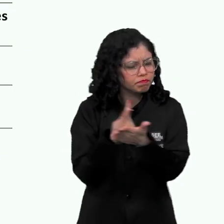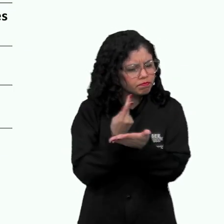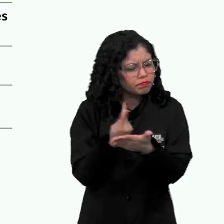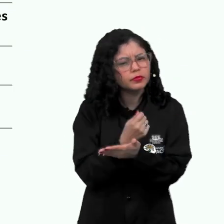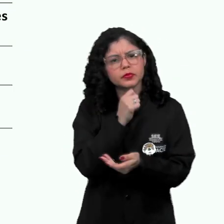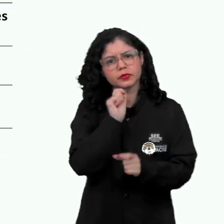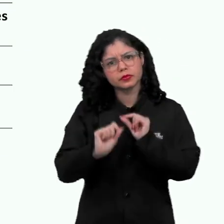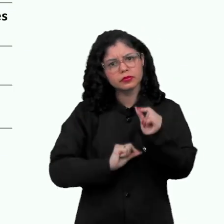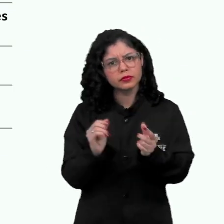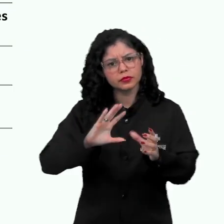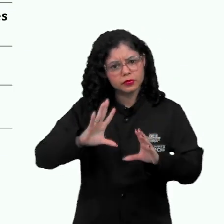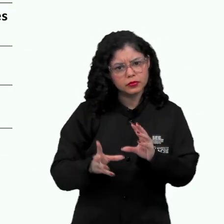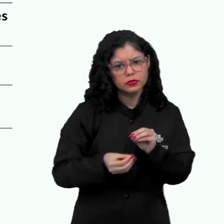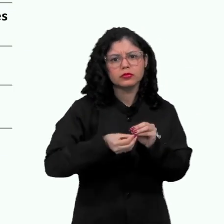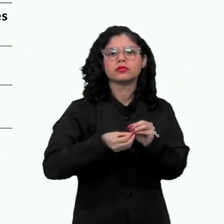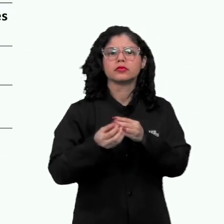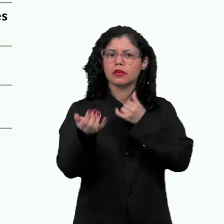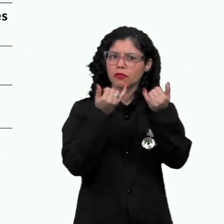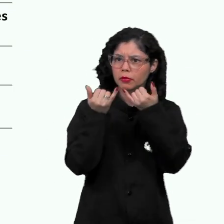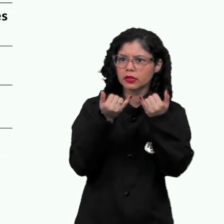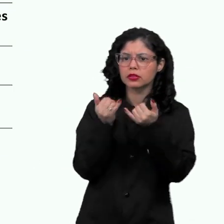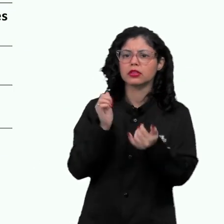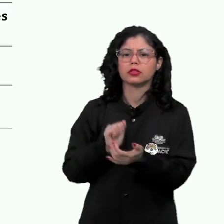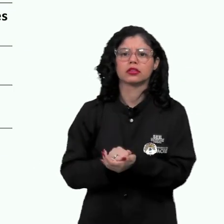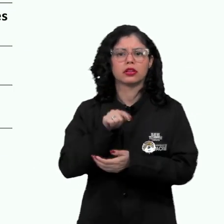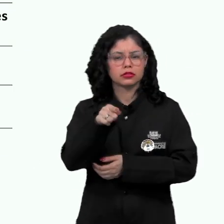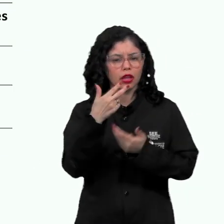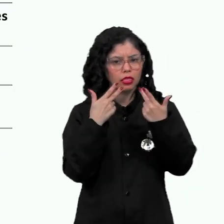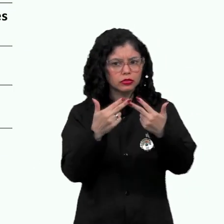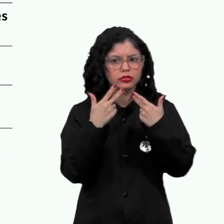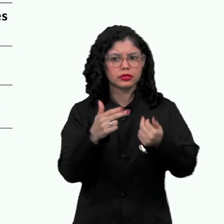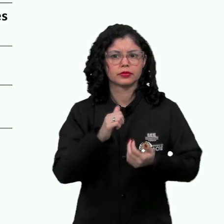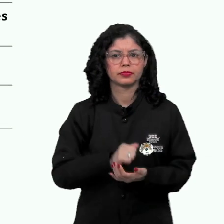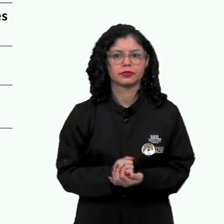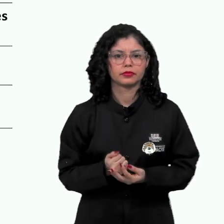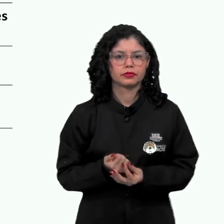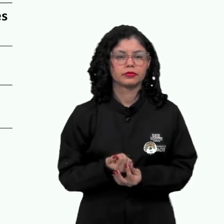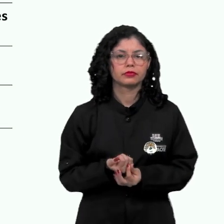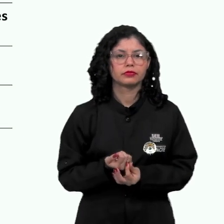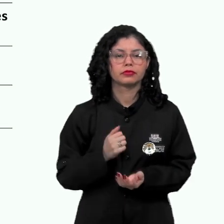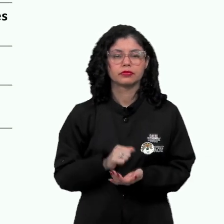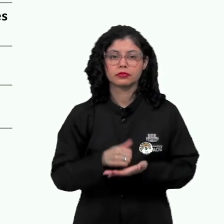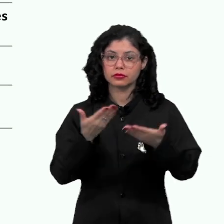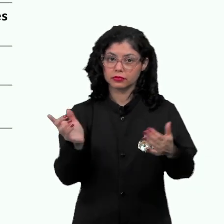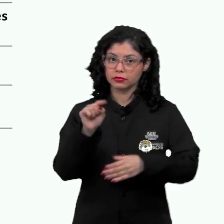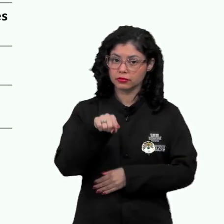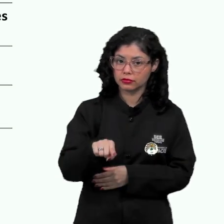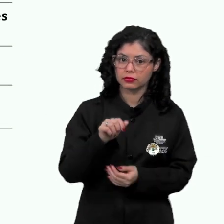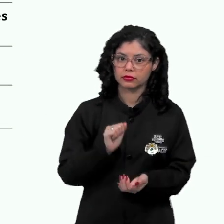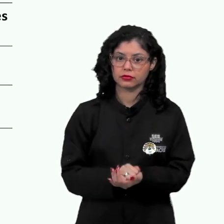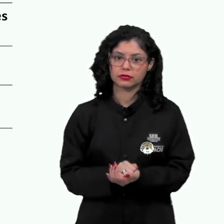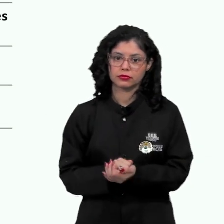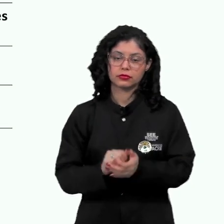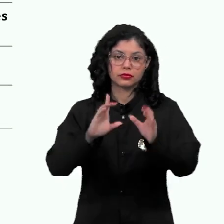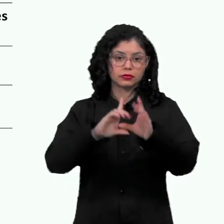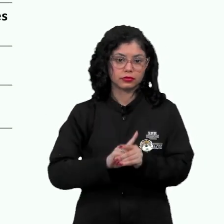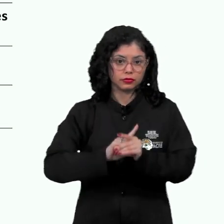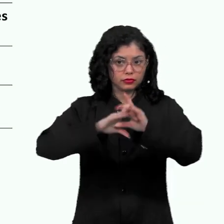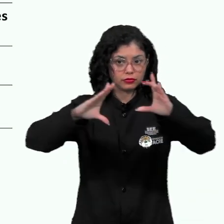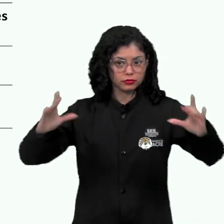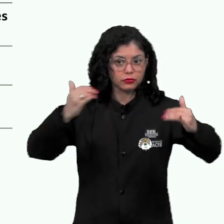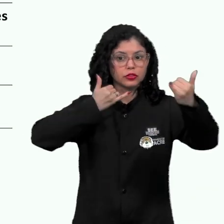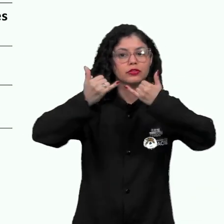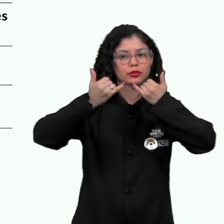queira agregar mais uma informação ali à notícia. E com isso nós temos uma democratização